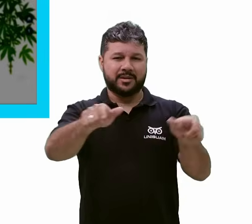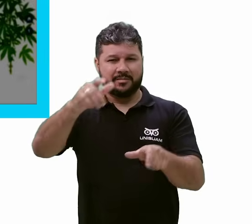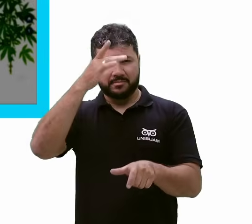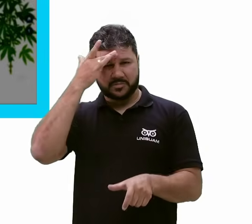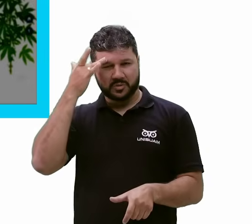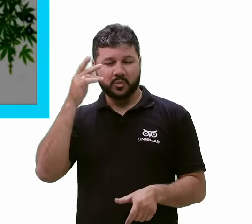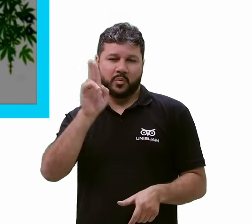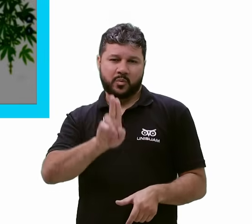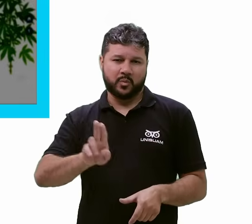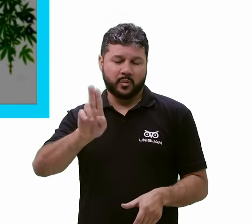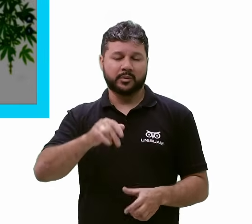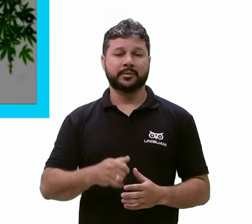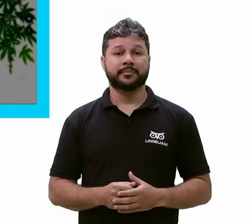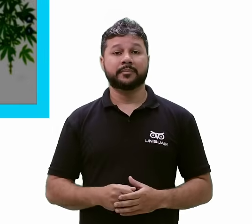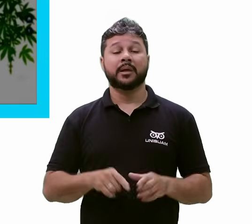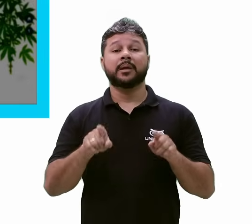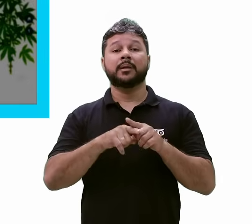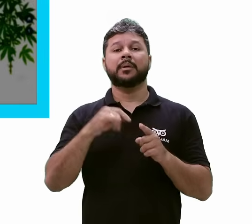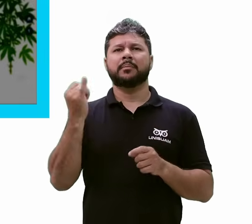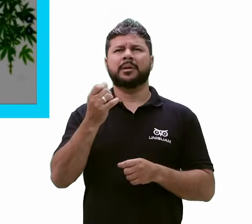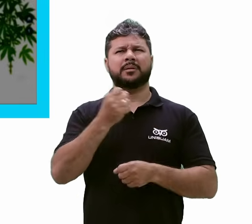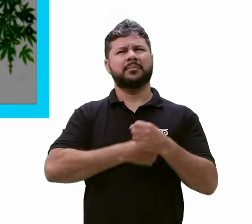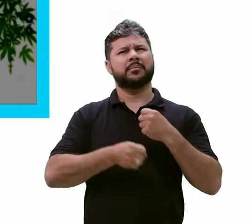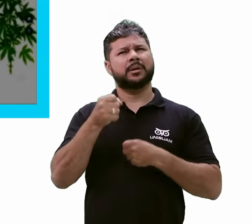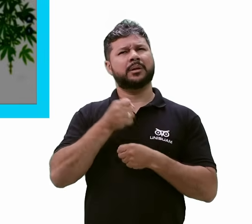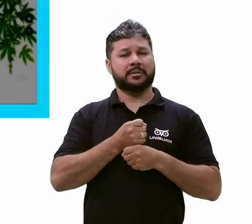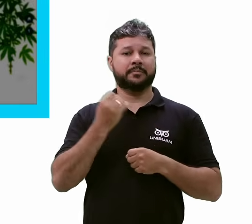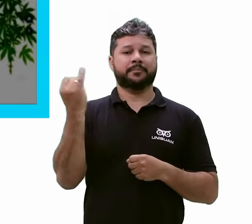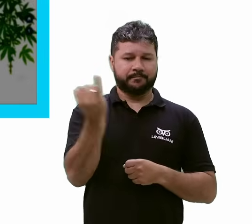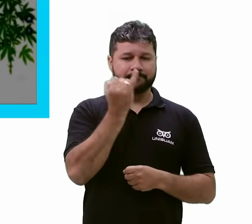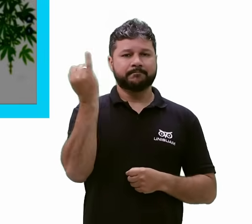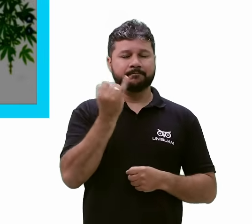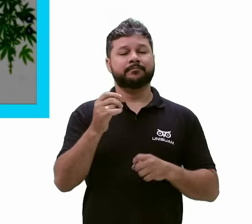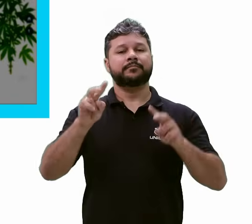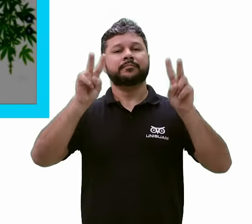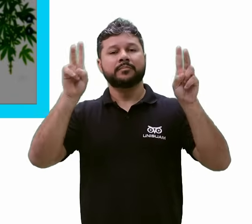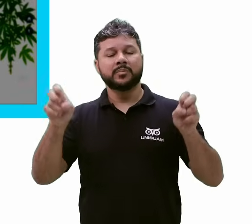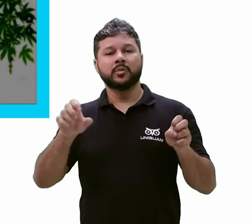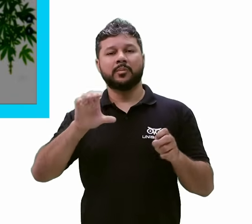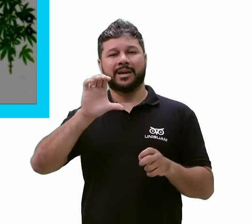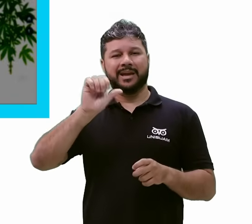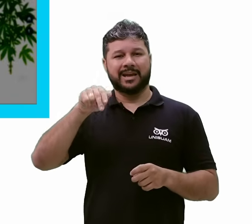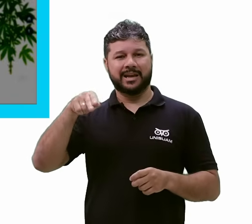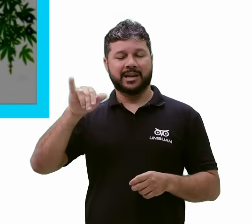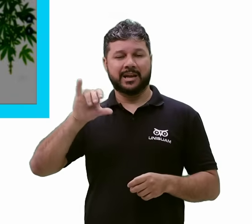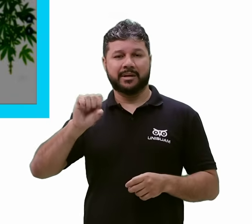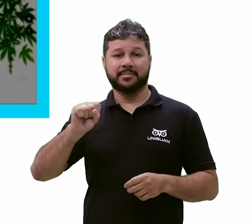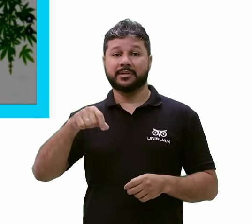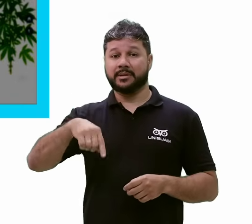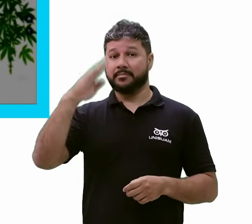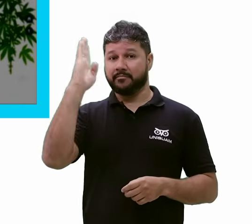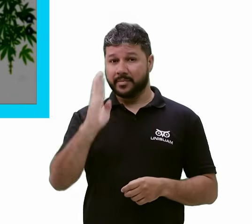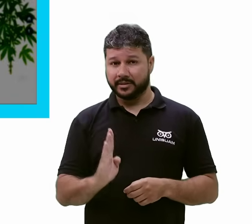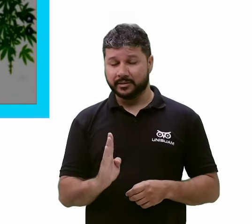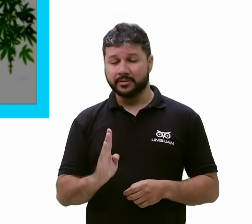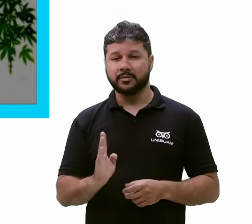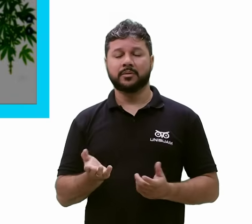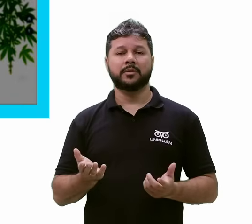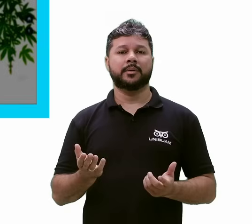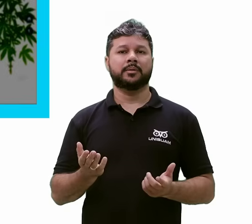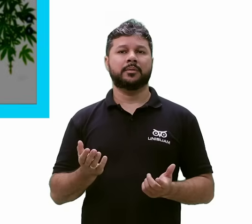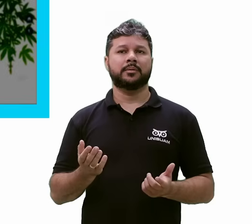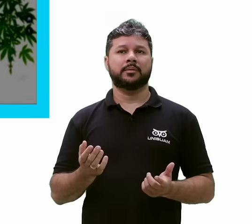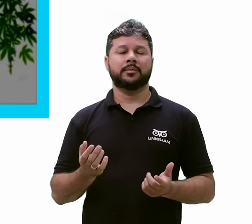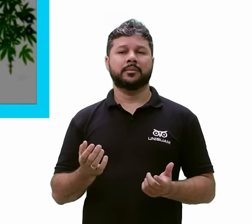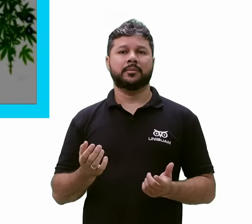público, tá? Outra coisa muito importante, ano passado foi muito importante com relação a cannabis no Brasil, assim,